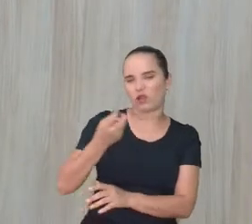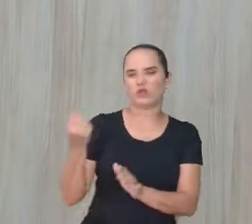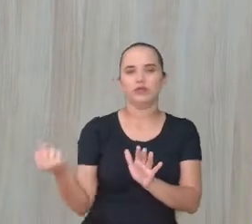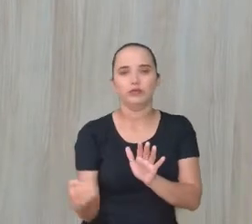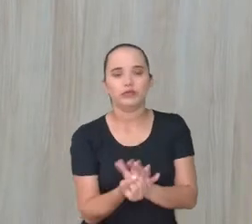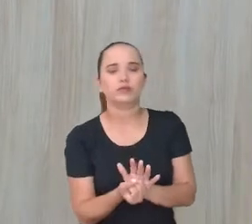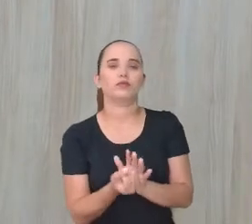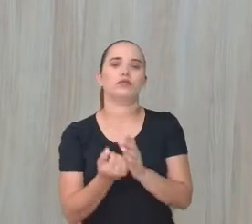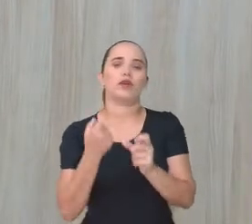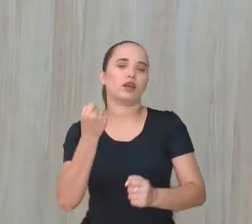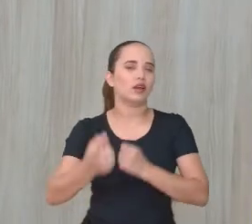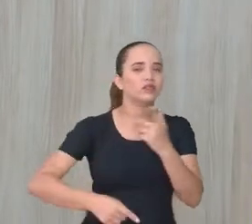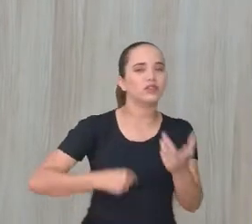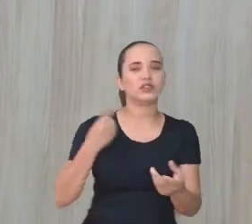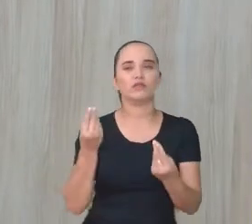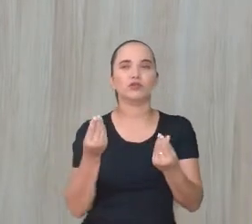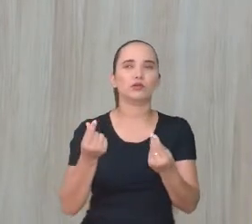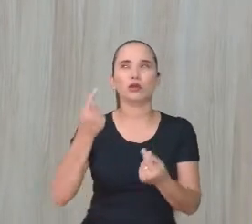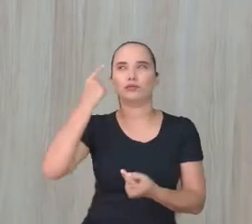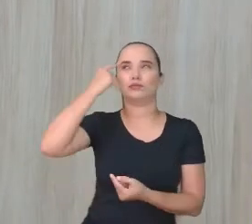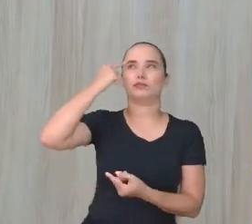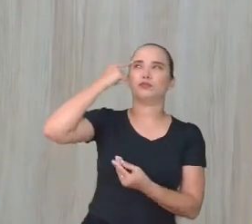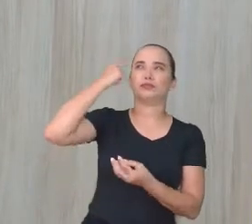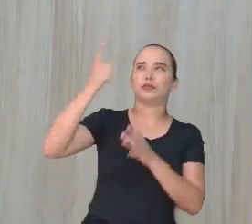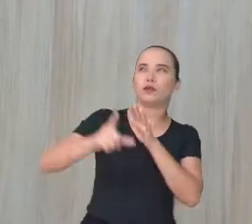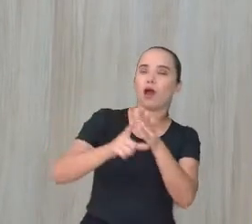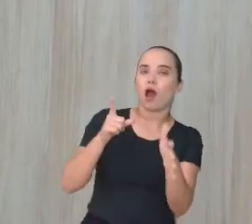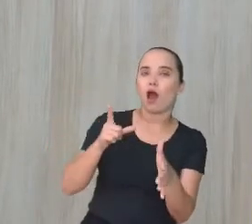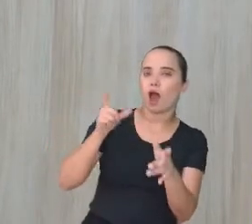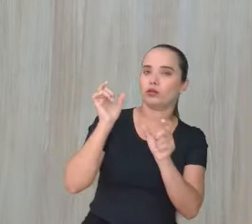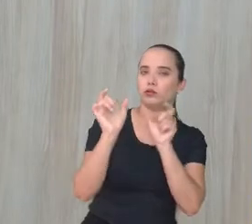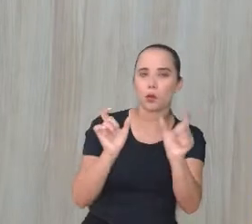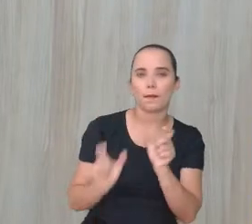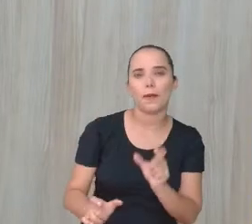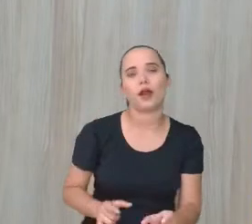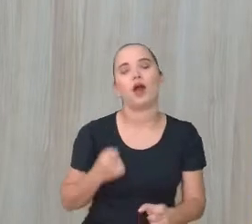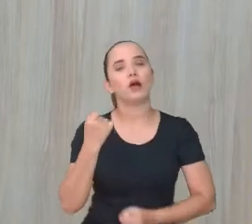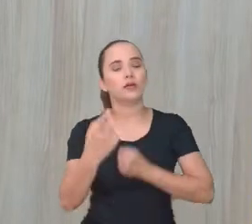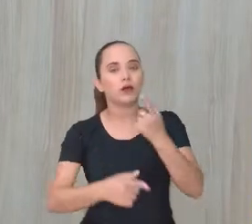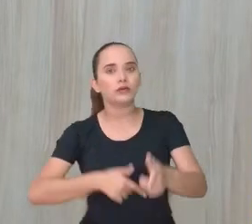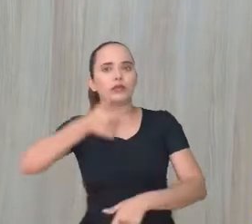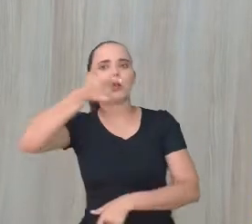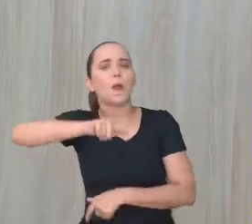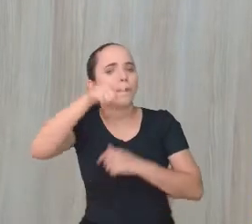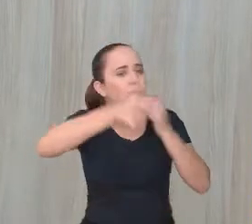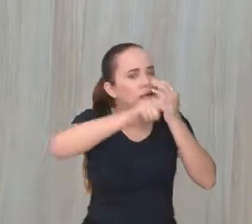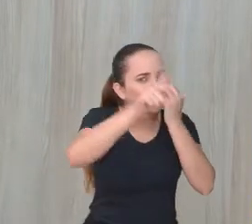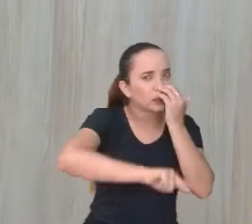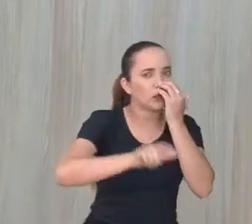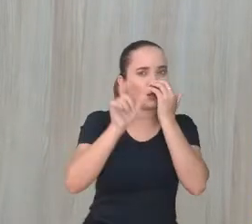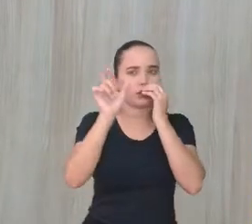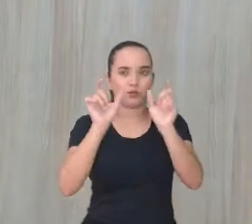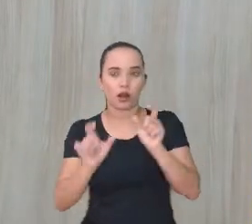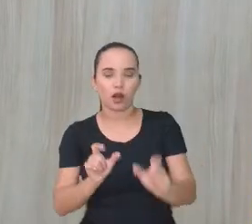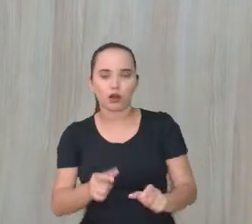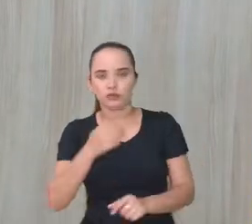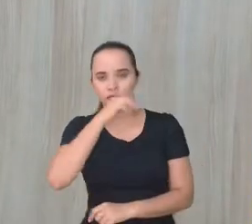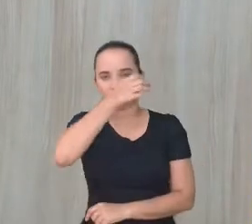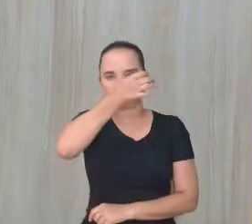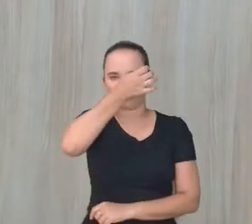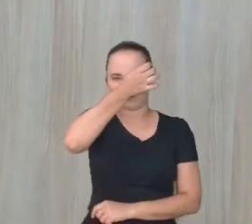hesitação antes da outra palavra. Às vezes, a repetição de uma palavra, de uma fala. Quando a gente está